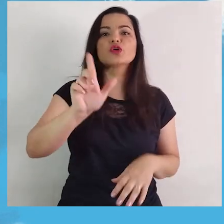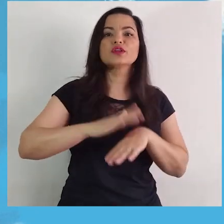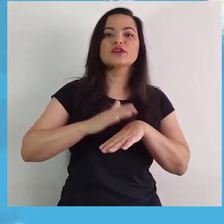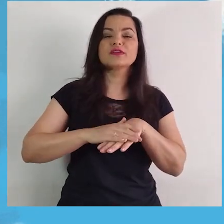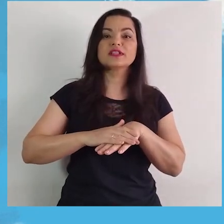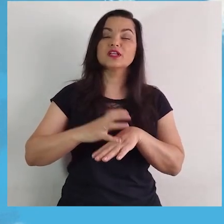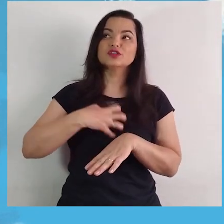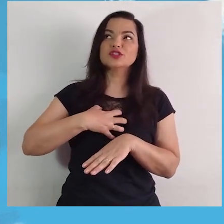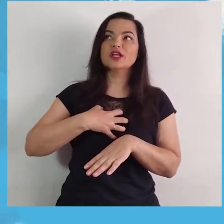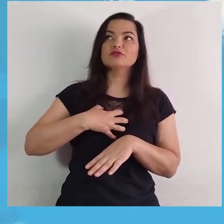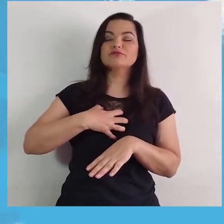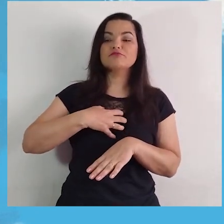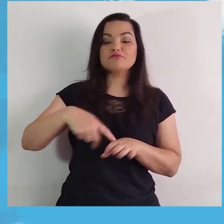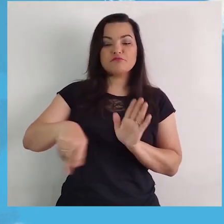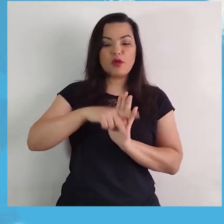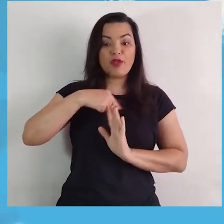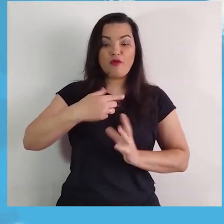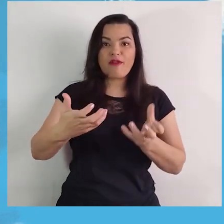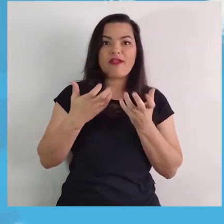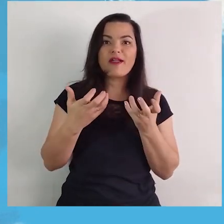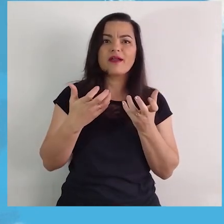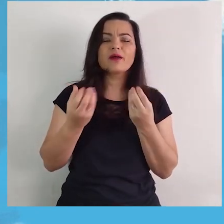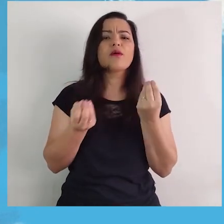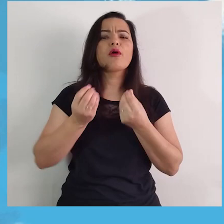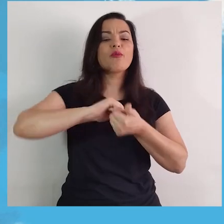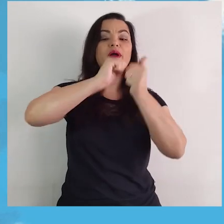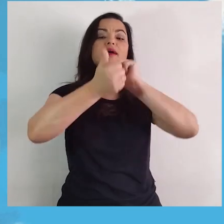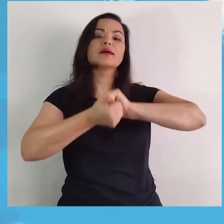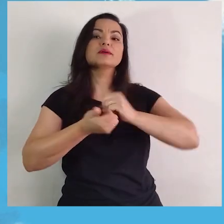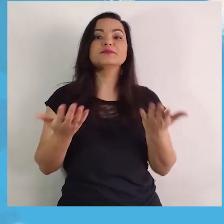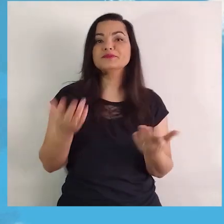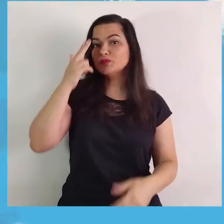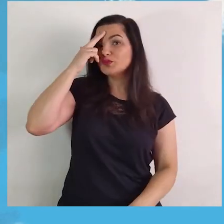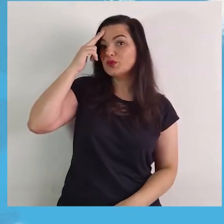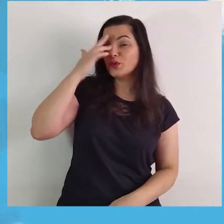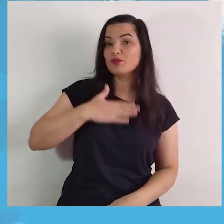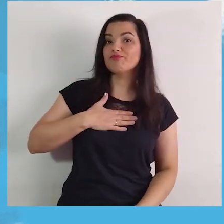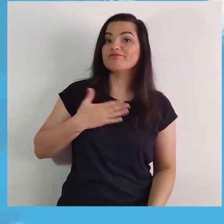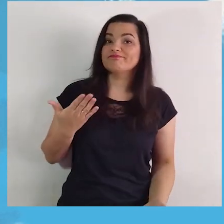possível realizar da forma como eu desejo, como eu posso adaptar esse sonho?